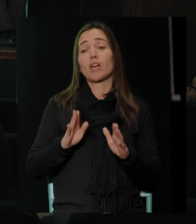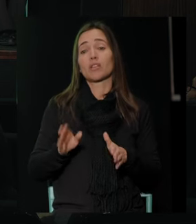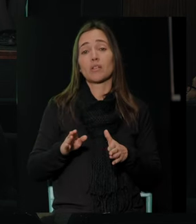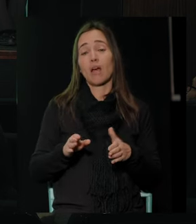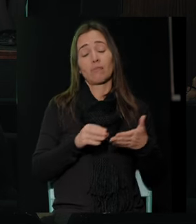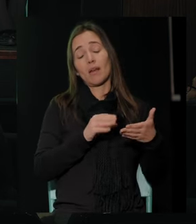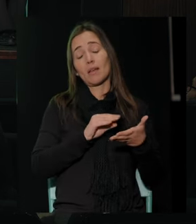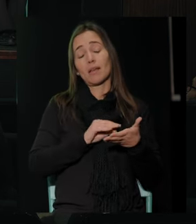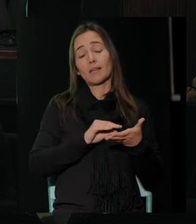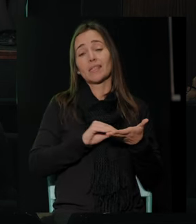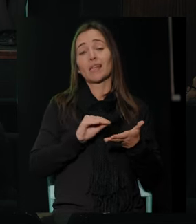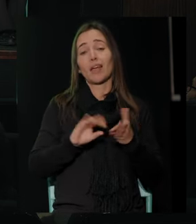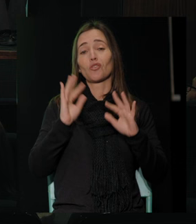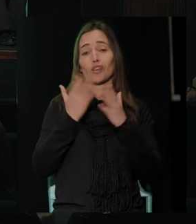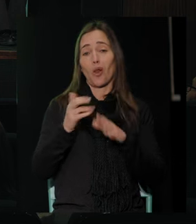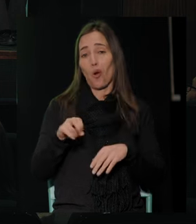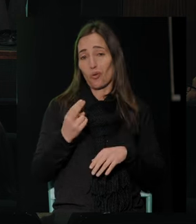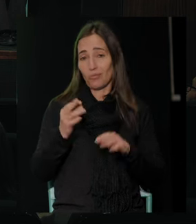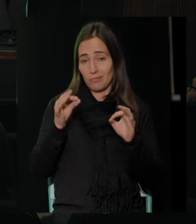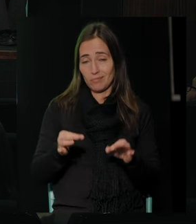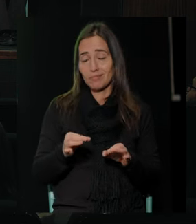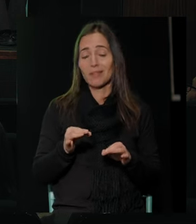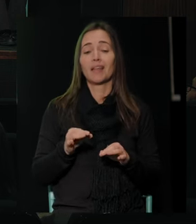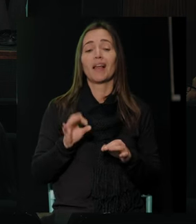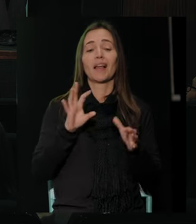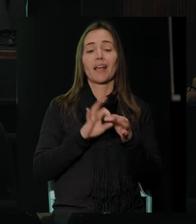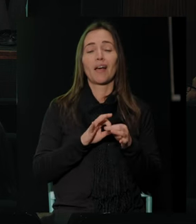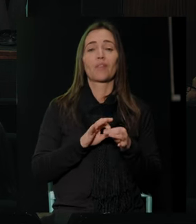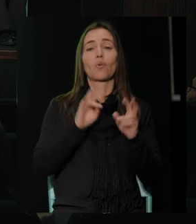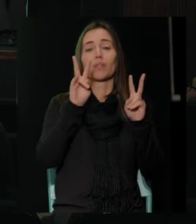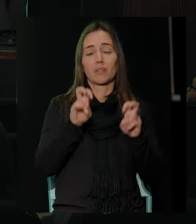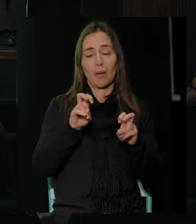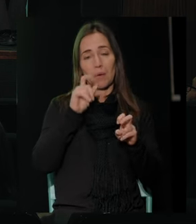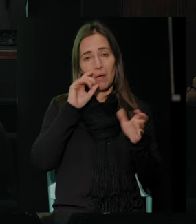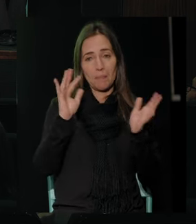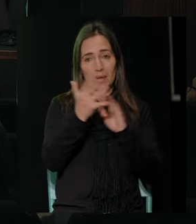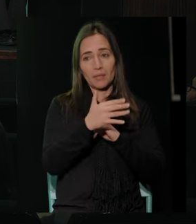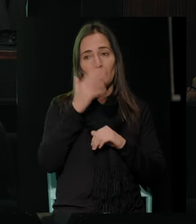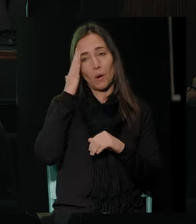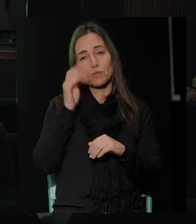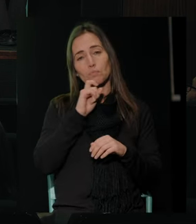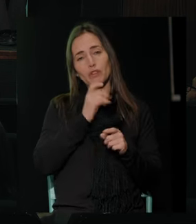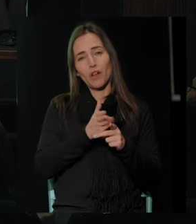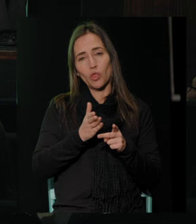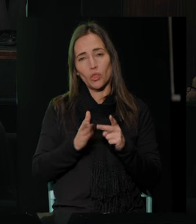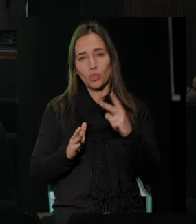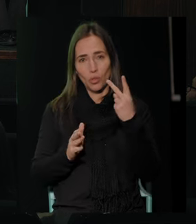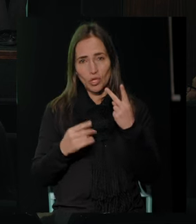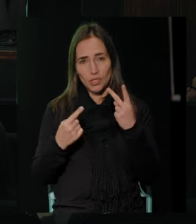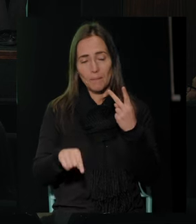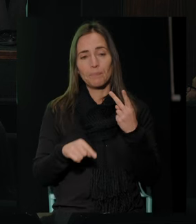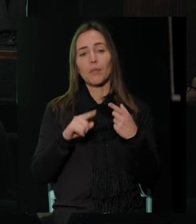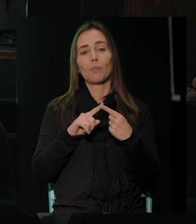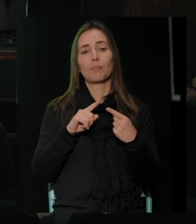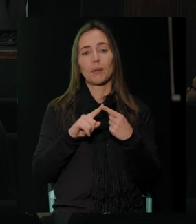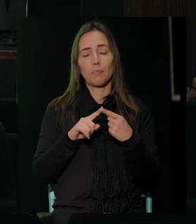ONU, provavelmente. Mas acho que aqui, primeiro, em relação às questões ecológicas, eu acho que há duas grandes possibilidades e dois grandes riscos, não é? O primeiro